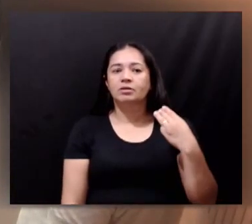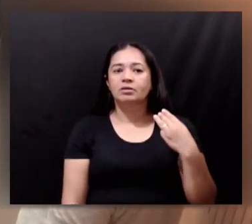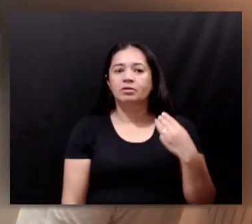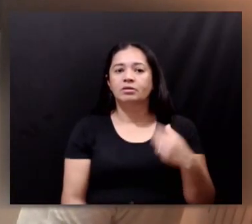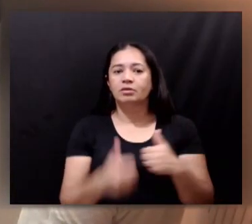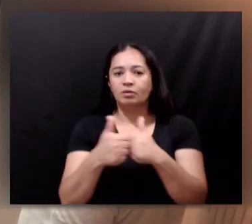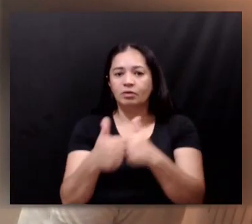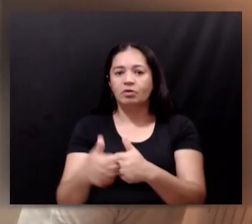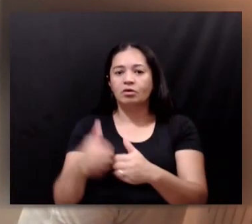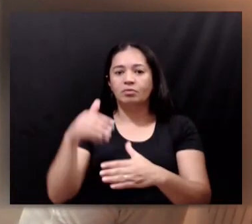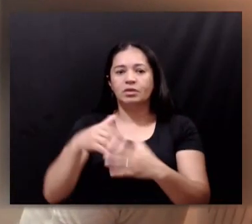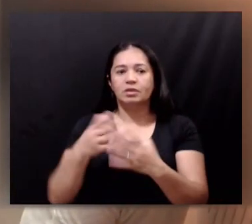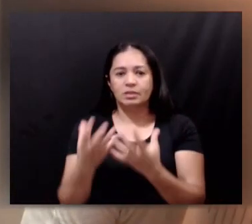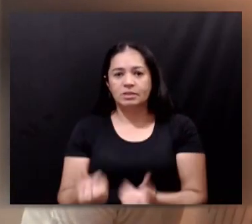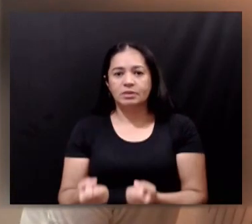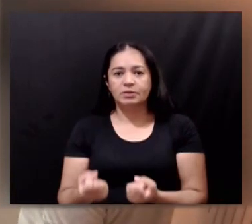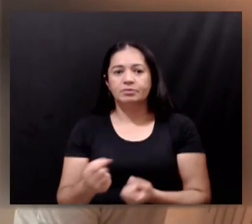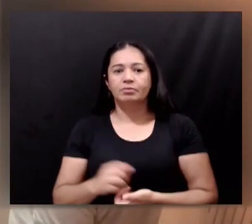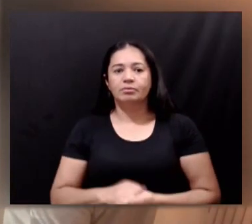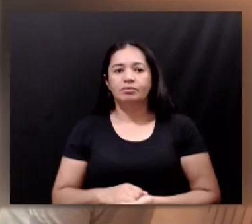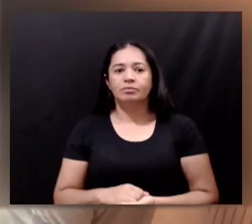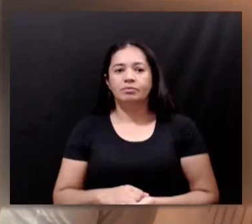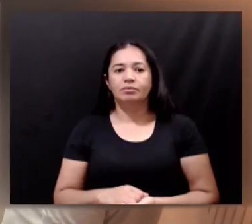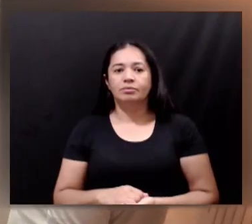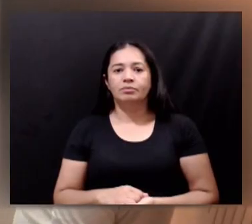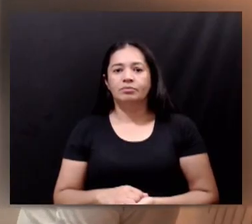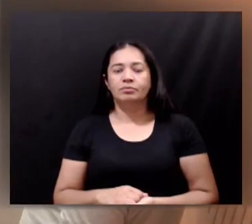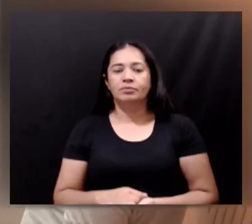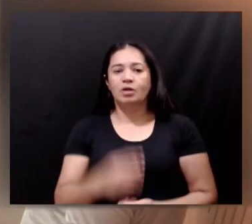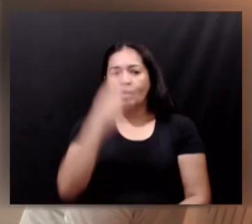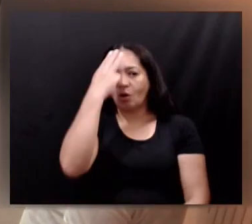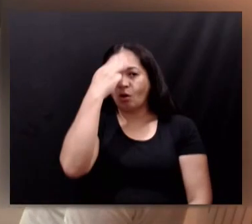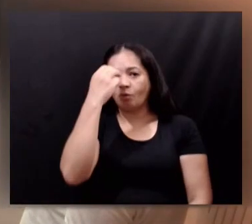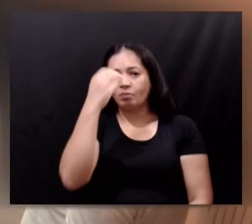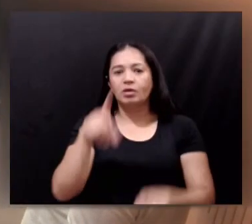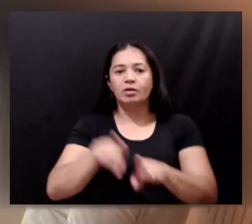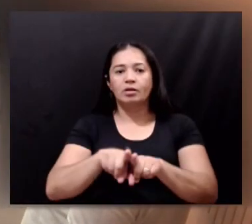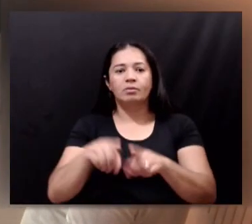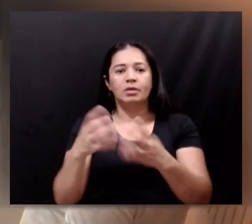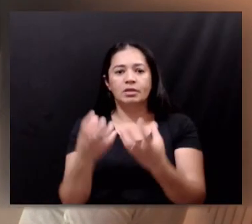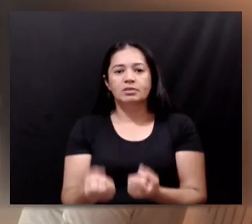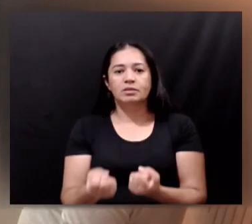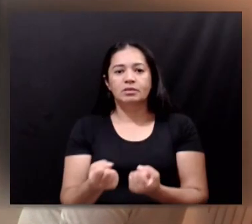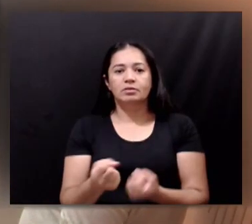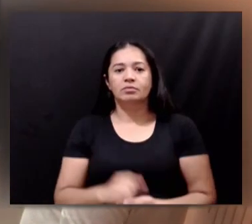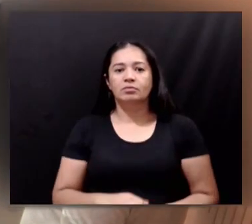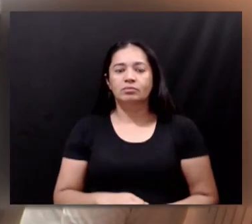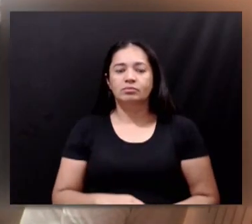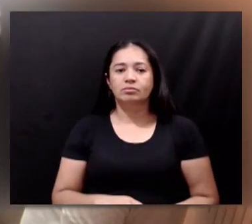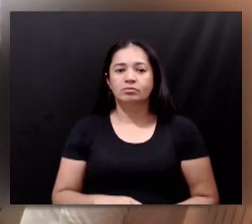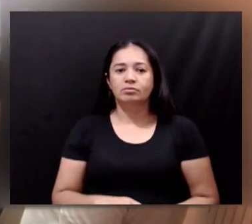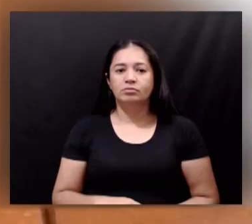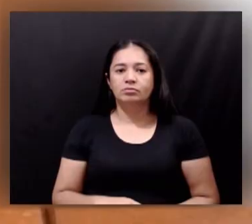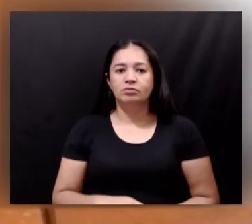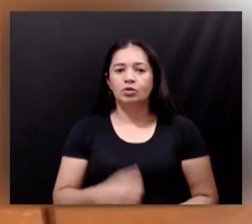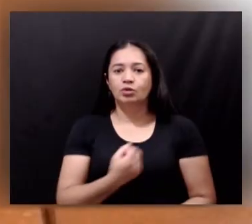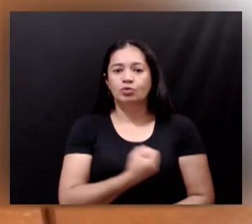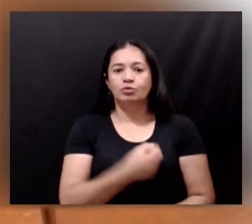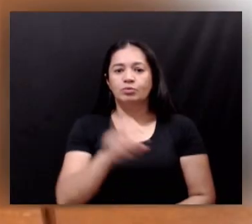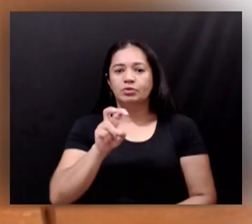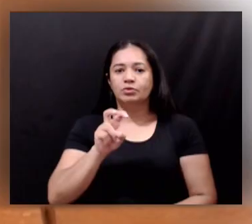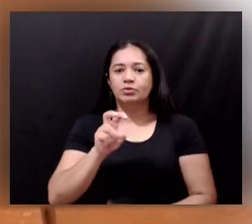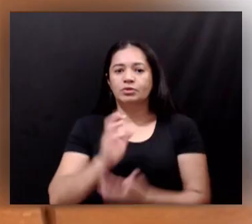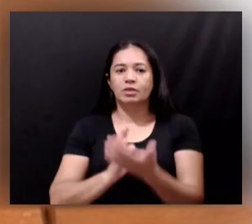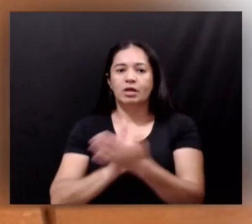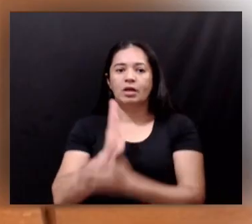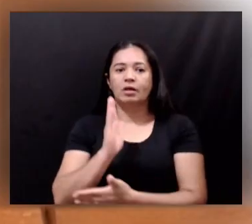projeto. Correto. Vereador Wagner Romão. Também favorável. Então, o item 5 está aprovado. Ainda